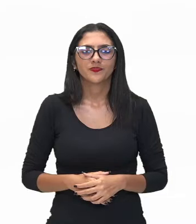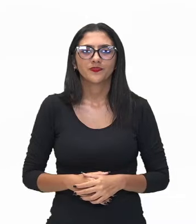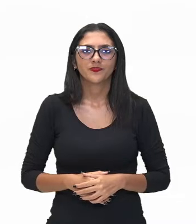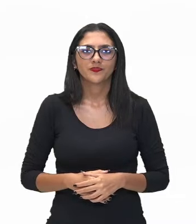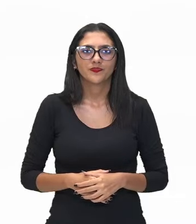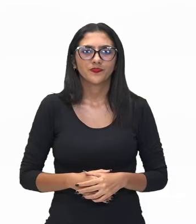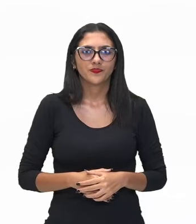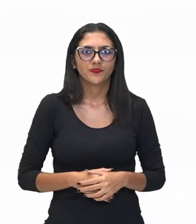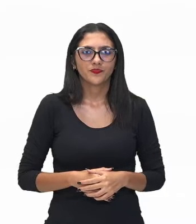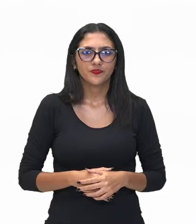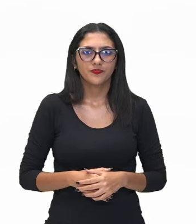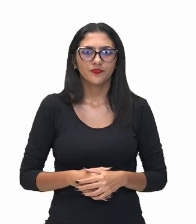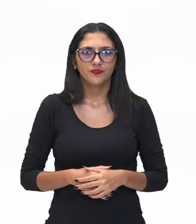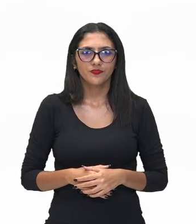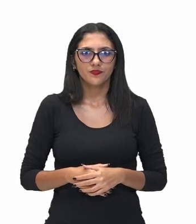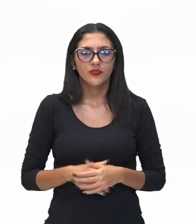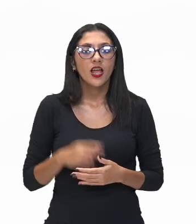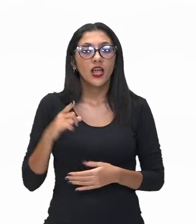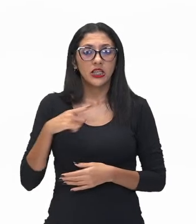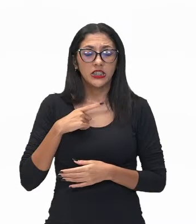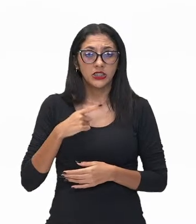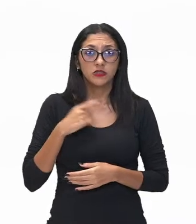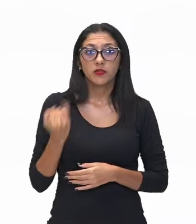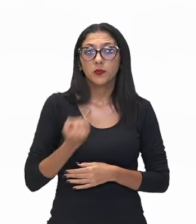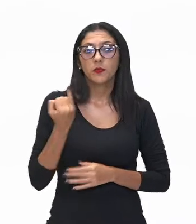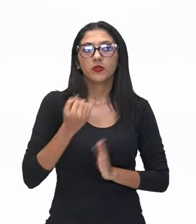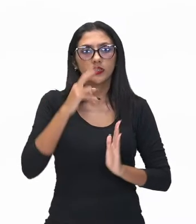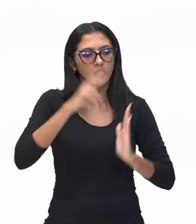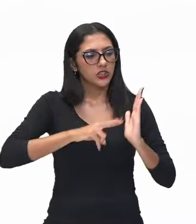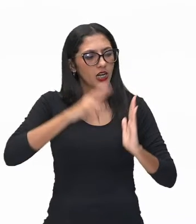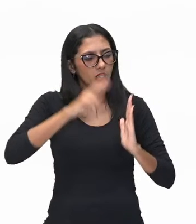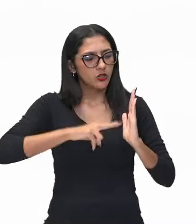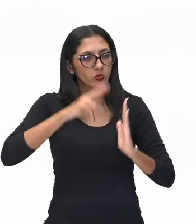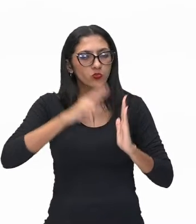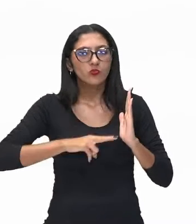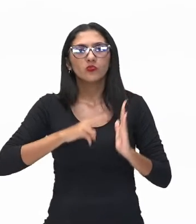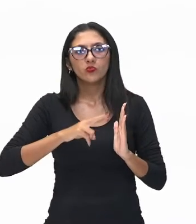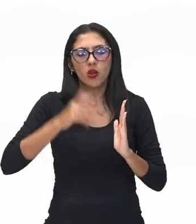Isso faz da leitura sempre uma releitura.